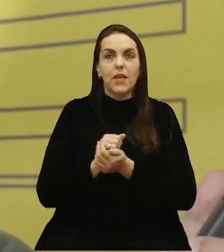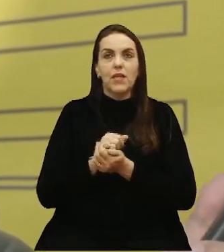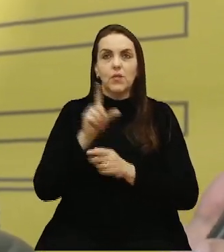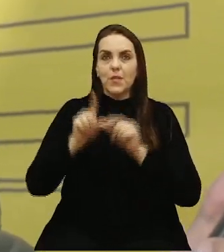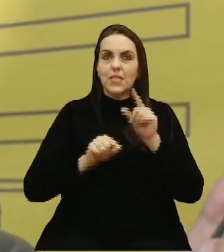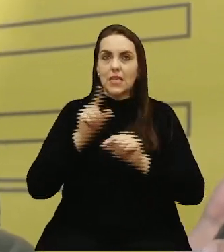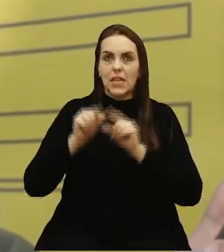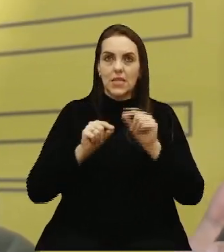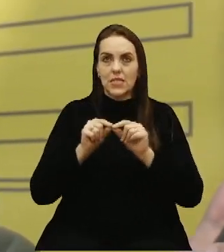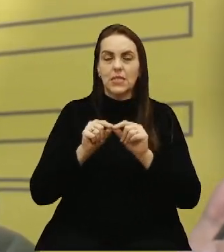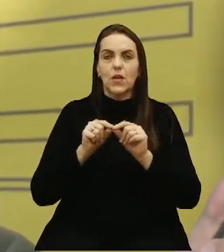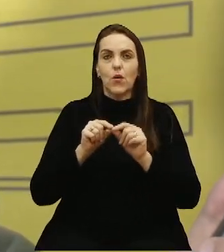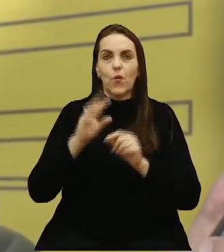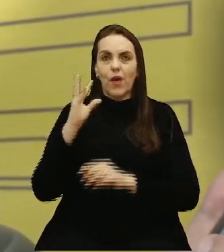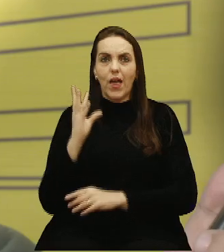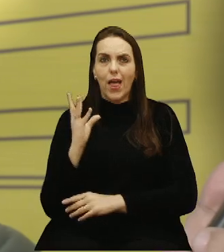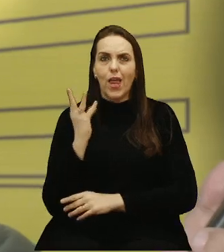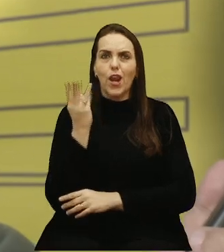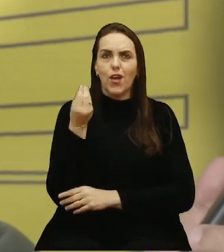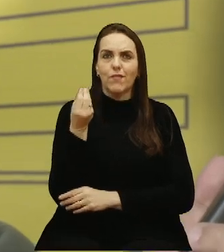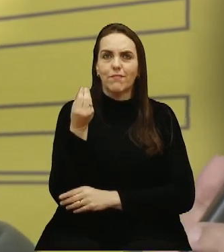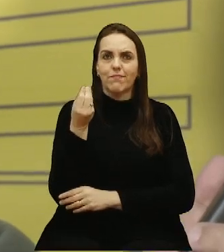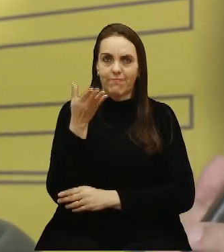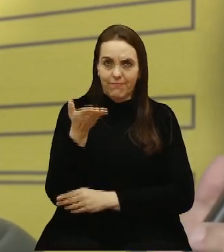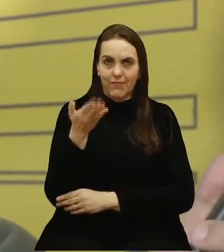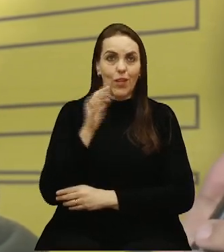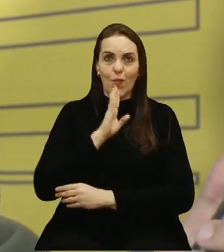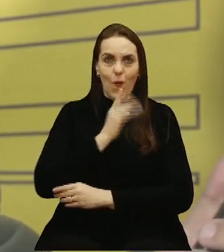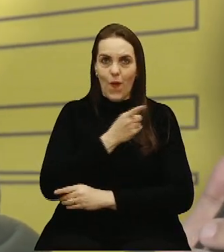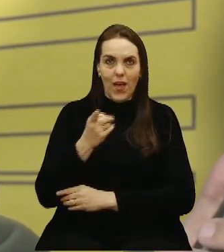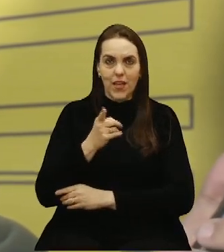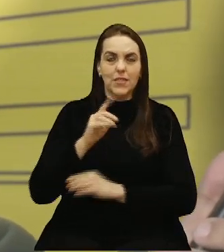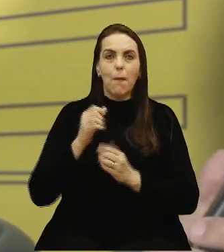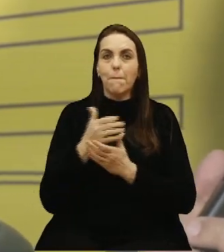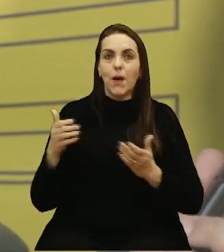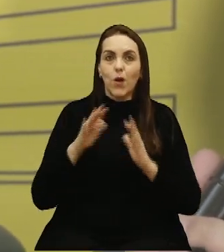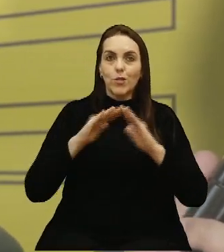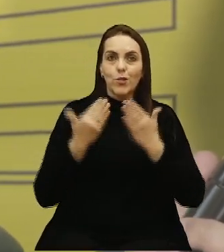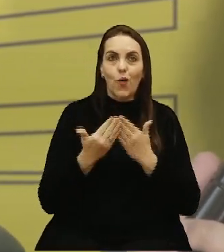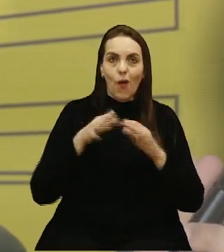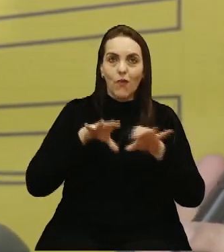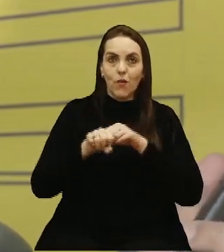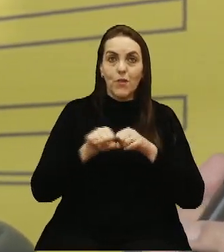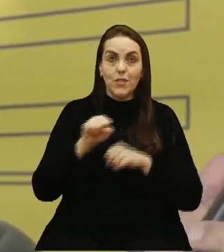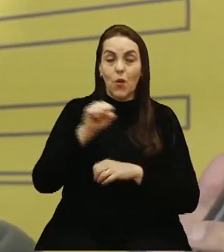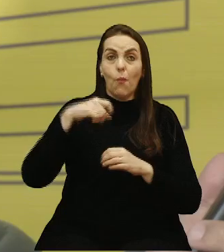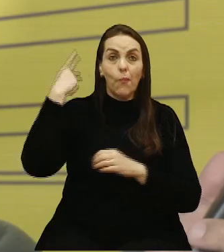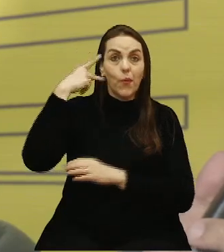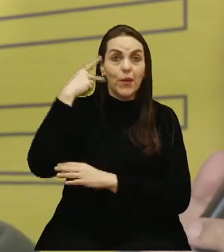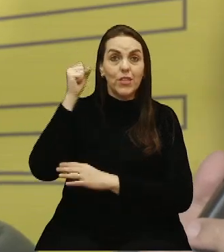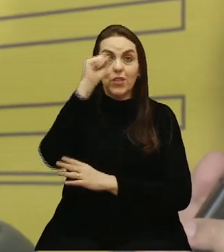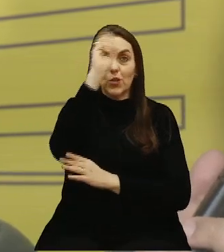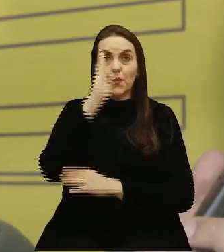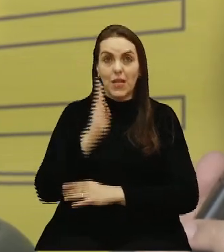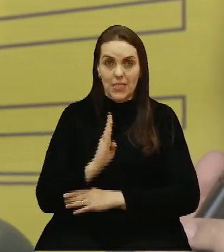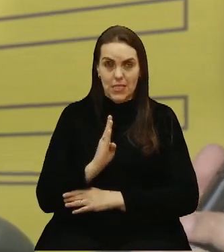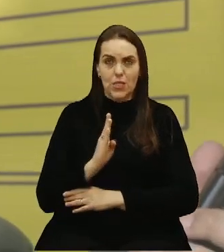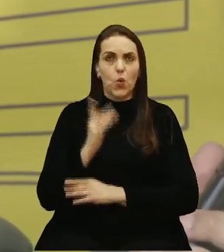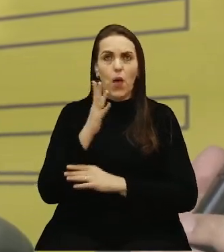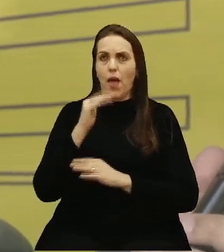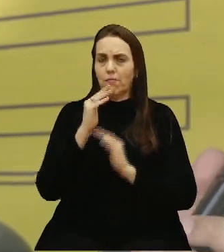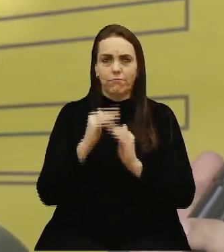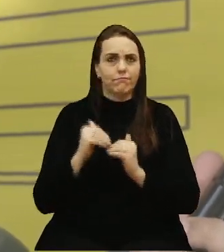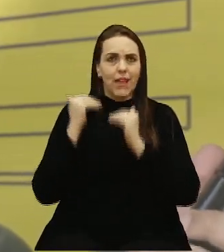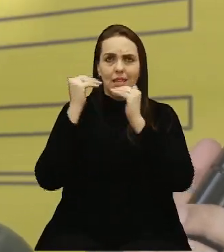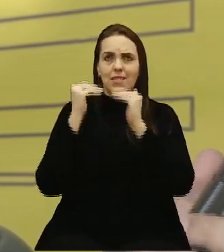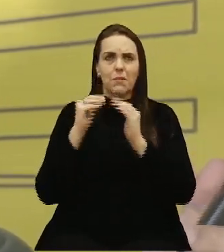seleção do Renova BR, que, para quem não conhece, é a maior escola de formação política do Brasil. Ela é suprapartidária, ou seja,